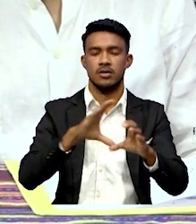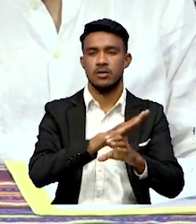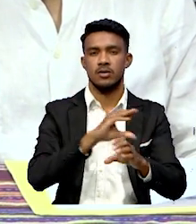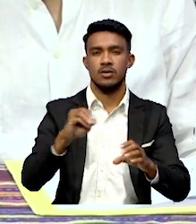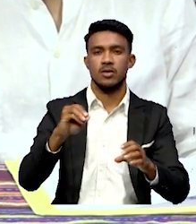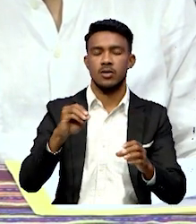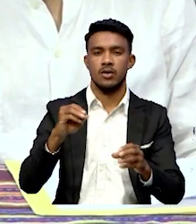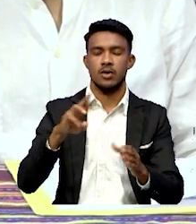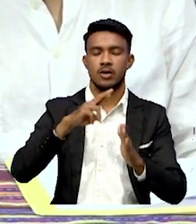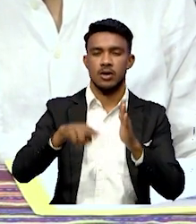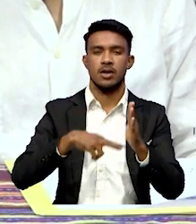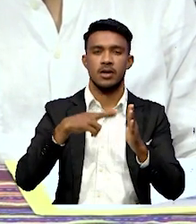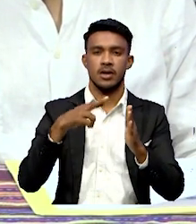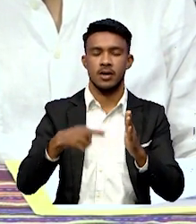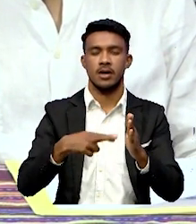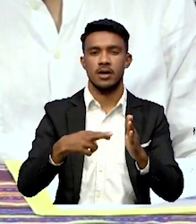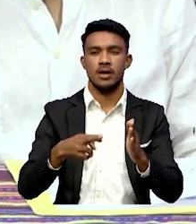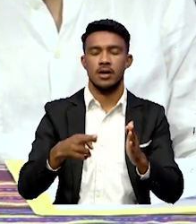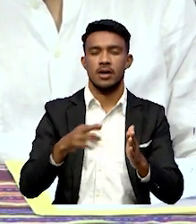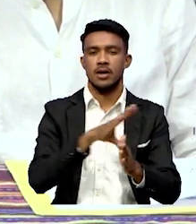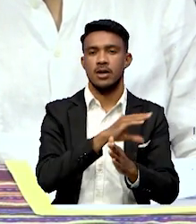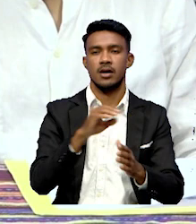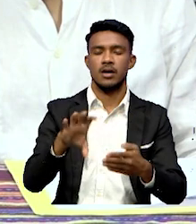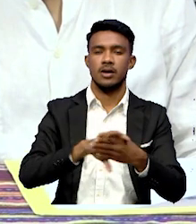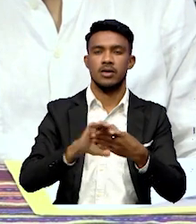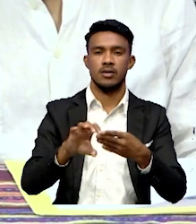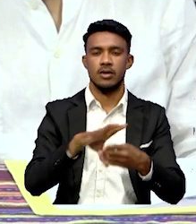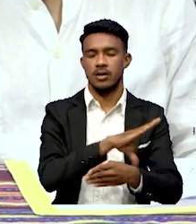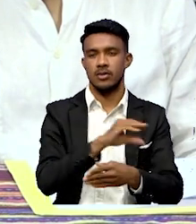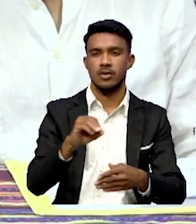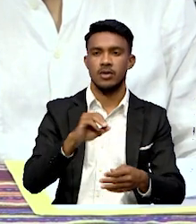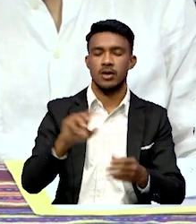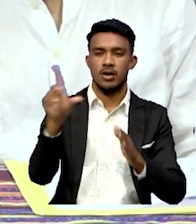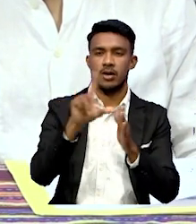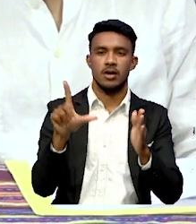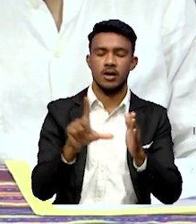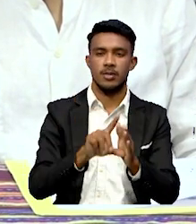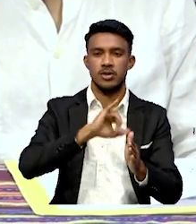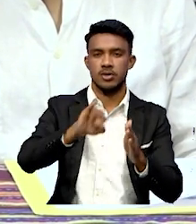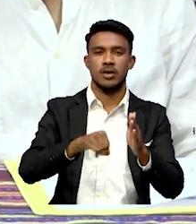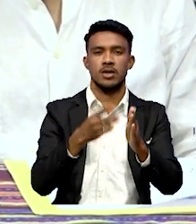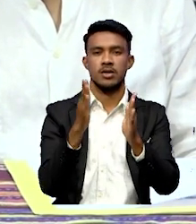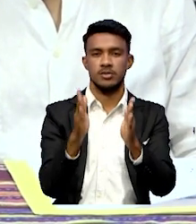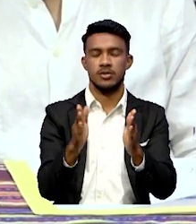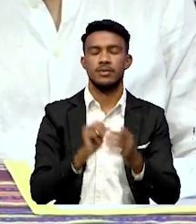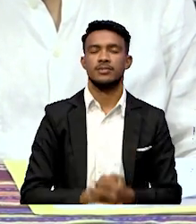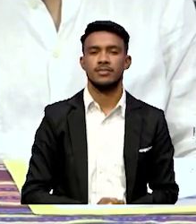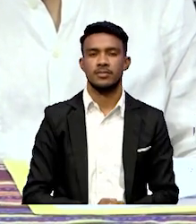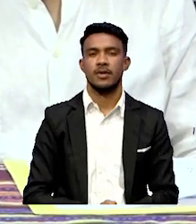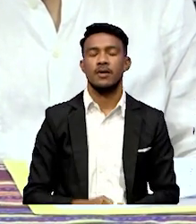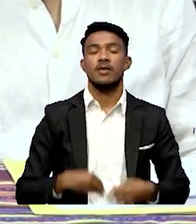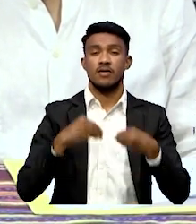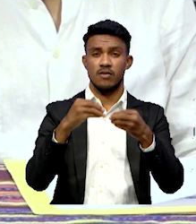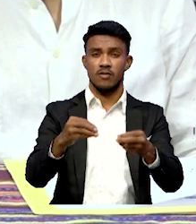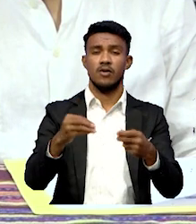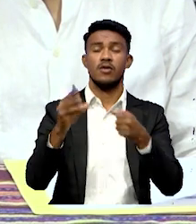matadala reportagem eleitoral, no matadala mídia social para jornalismo. Se for sanção